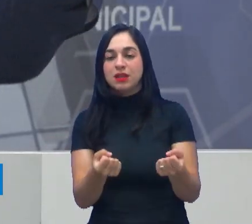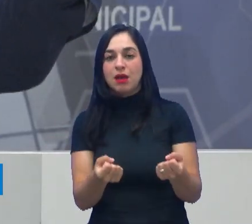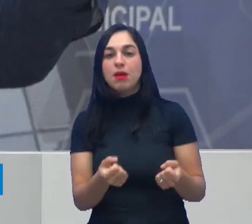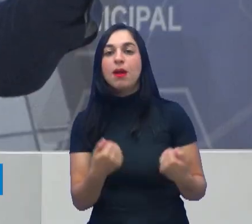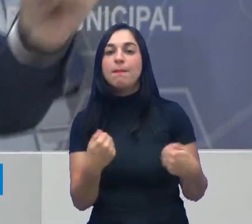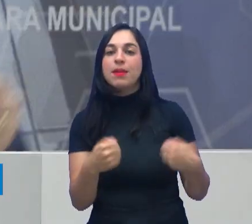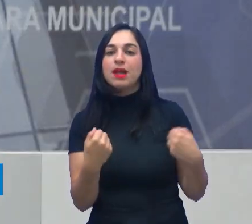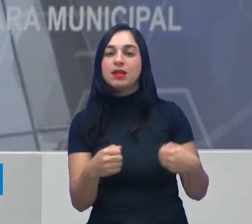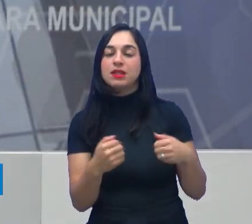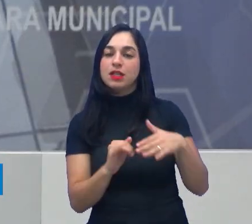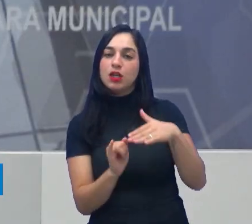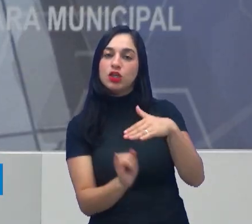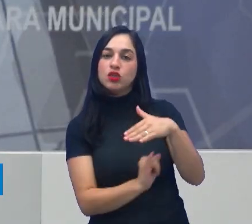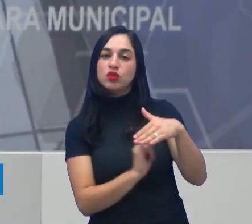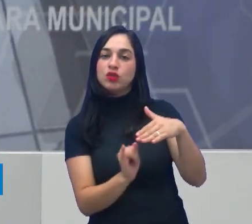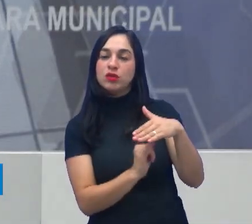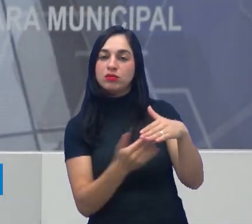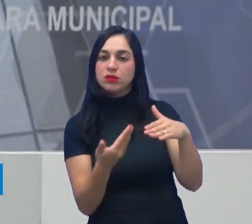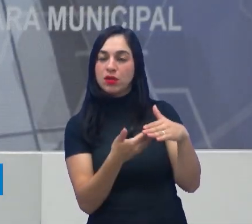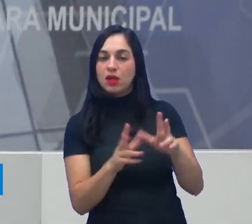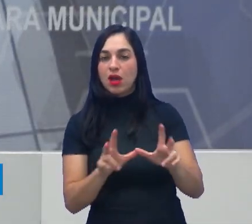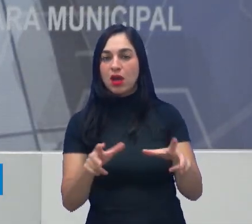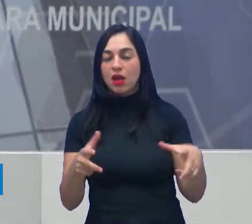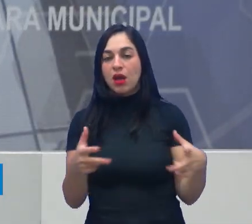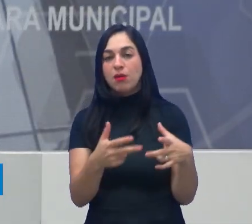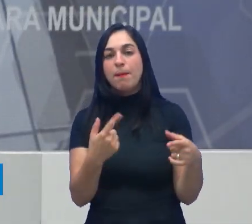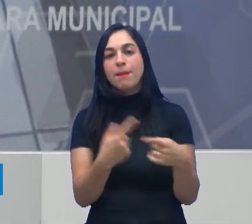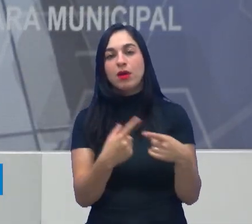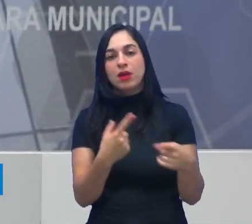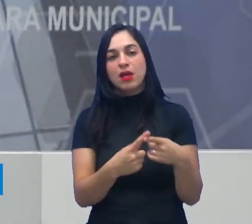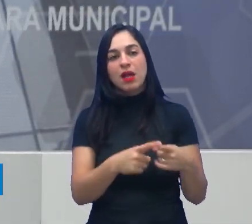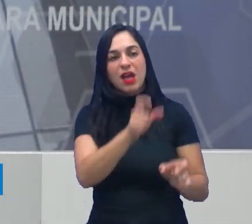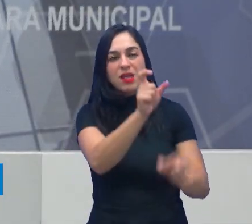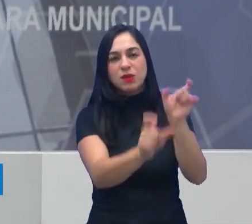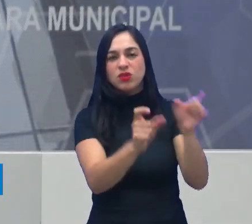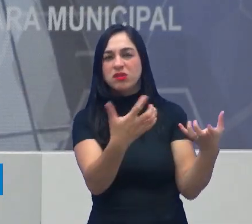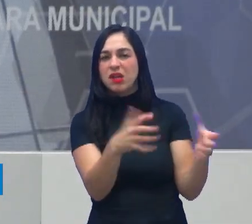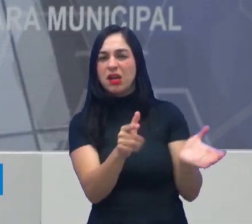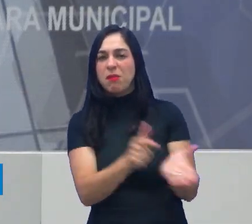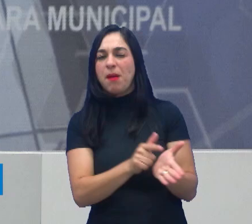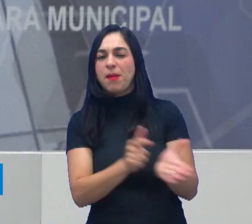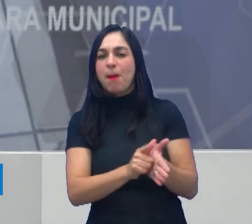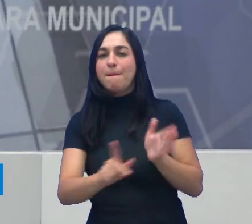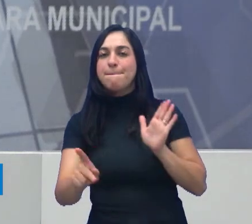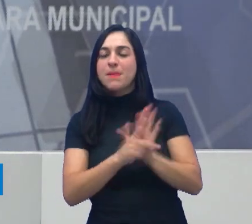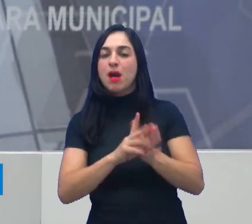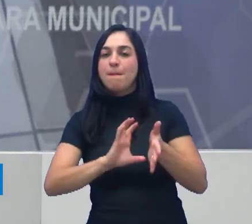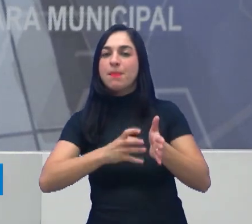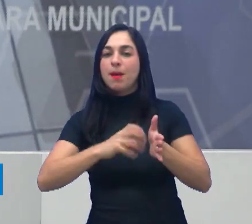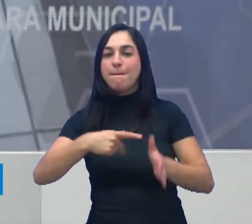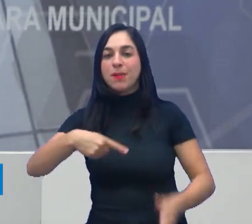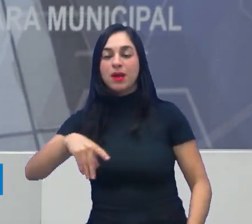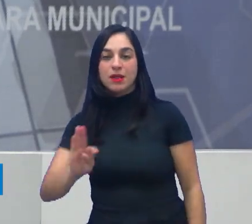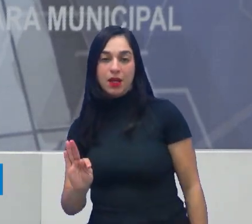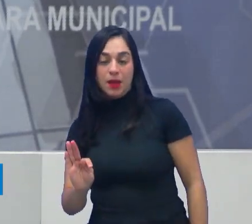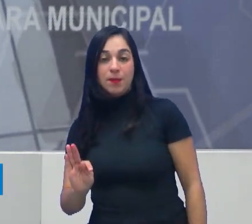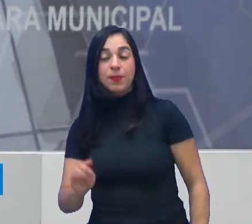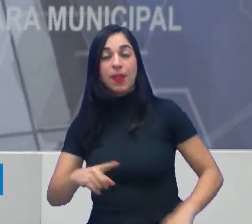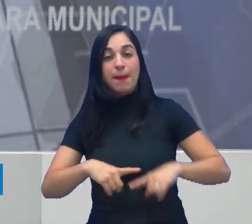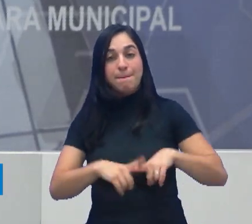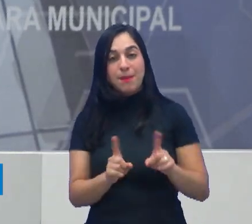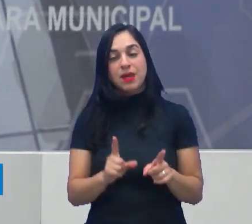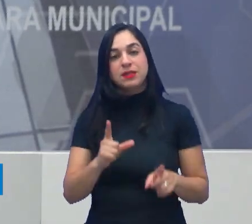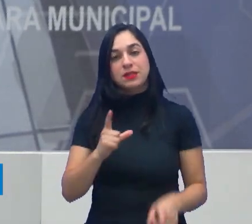a institucionalidade da Câmara, porque ninguém receberia uma cartilha do PT. Mas colocou uma servidora